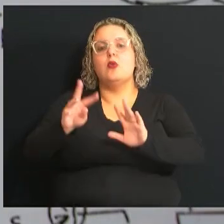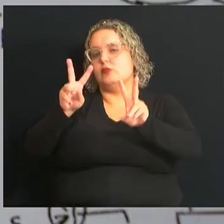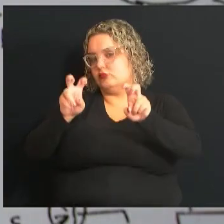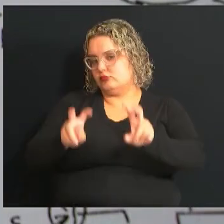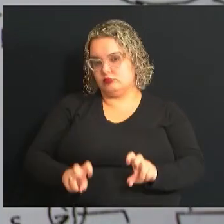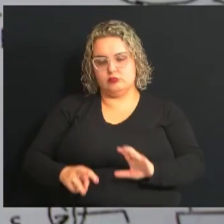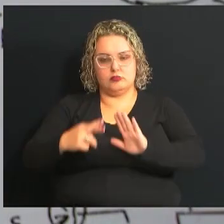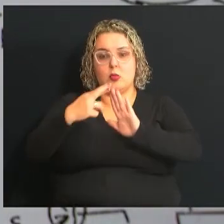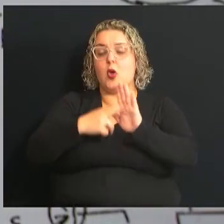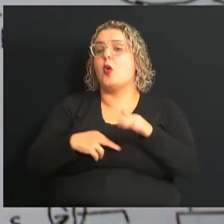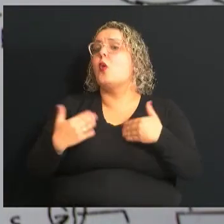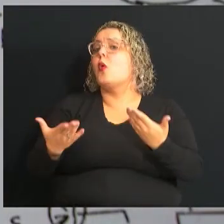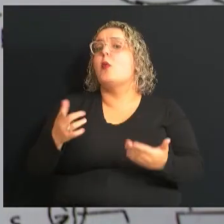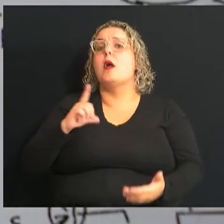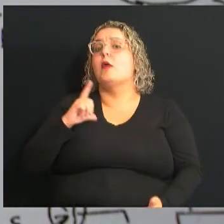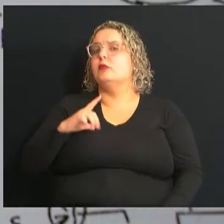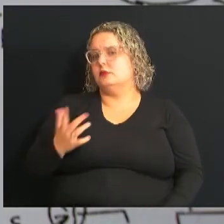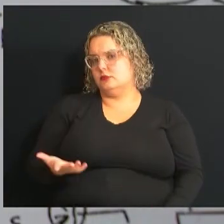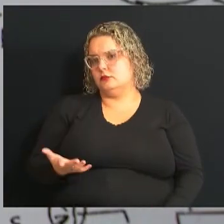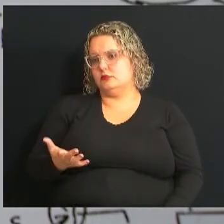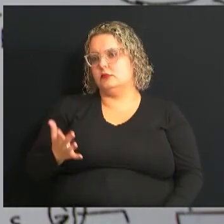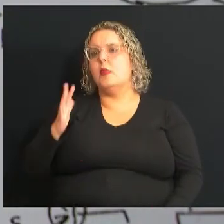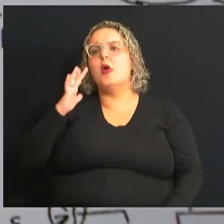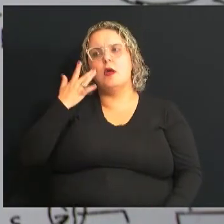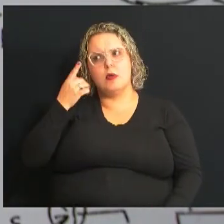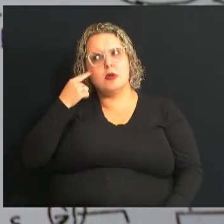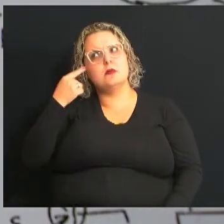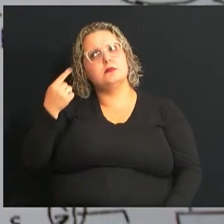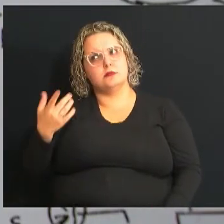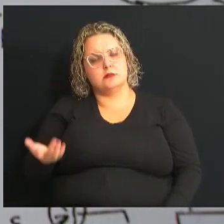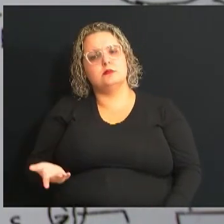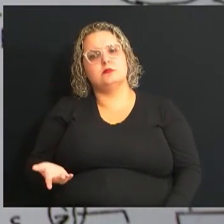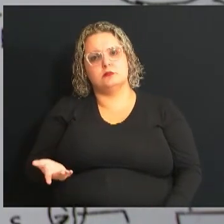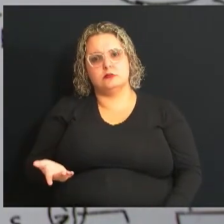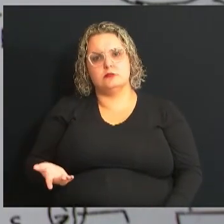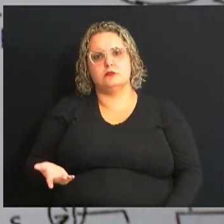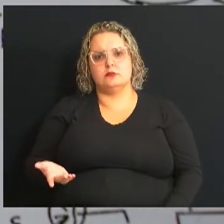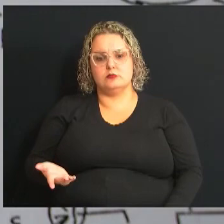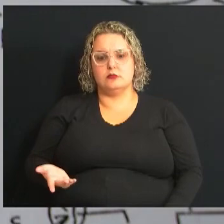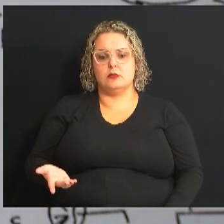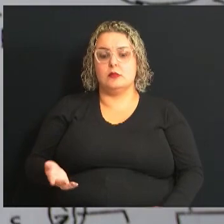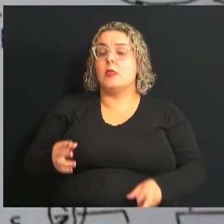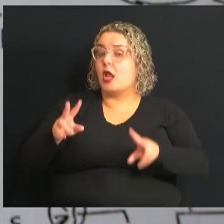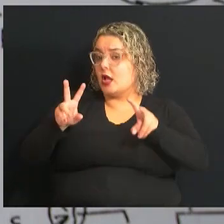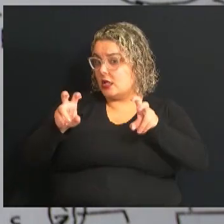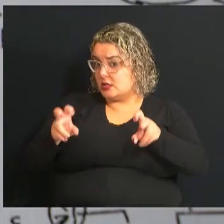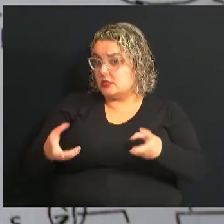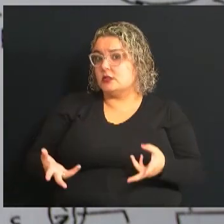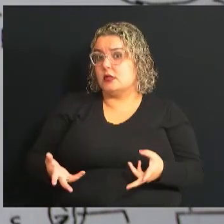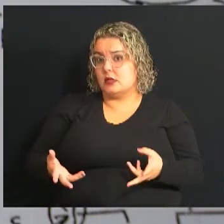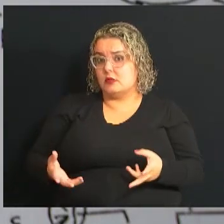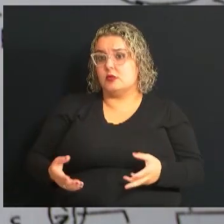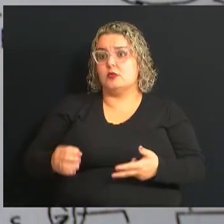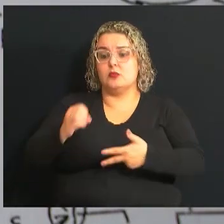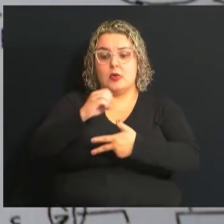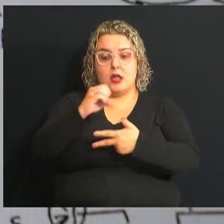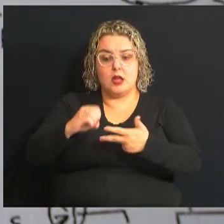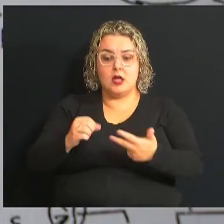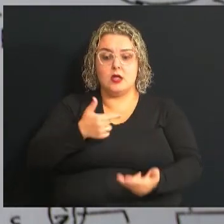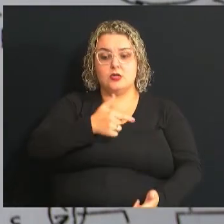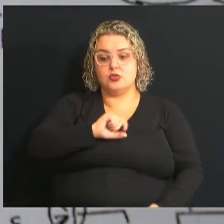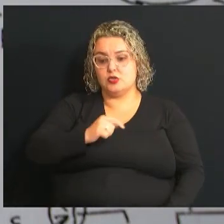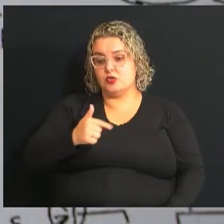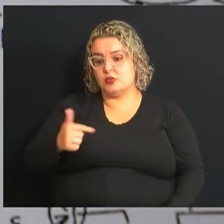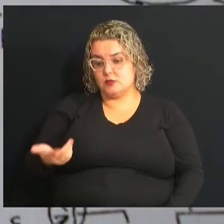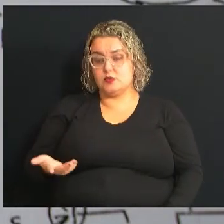ter, né? Eu acho que segue a mesma linha desse tema que teve do Enem de 2022. Porque a ideia